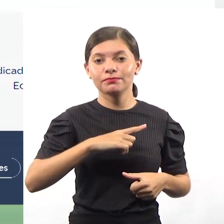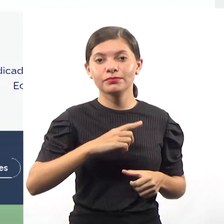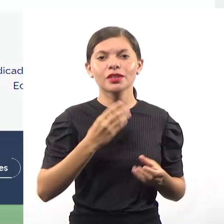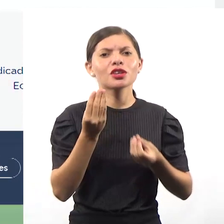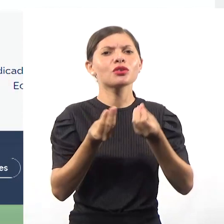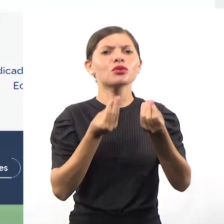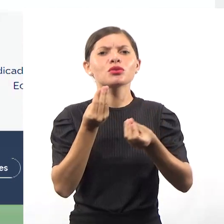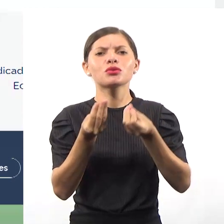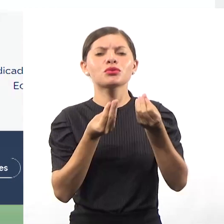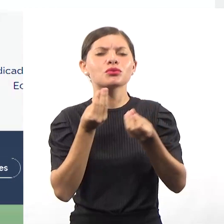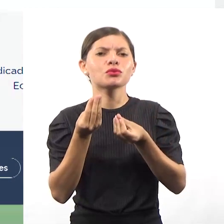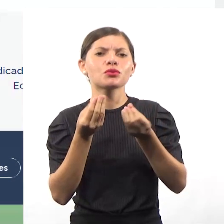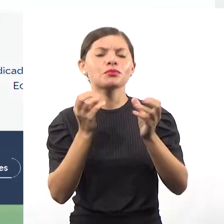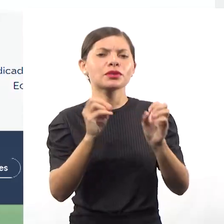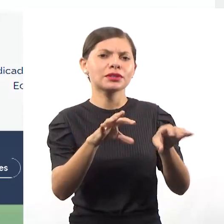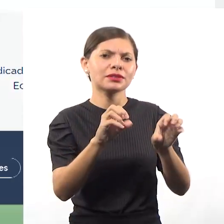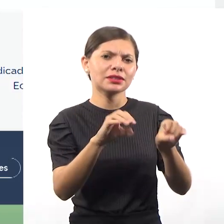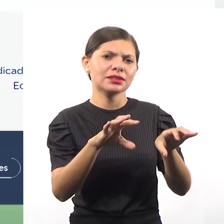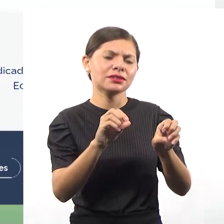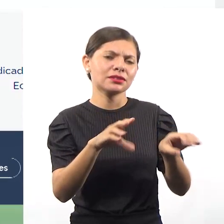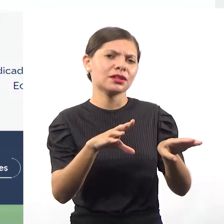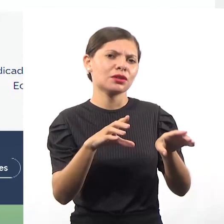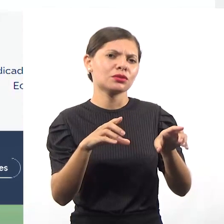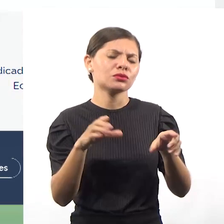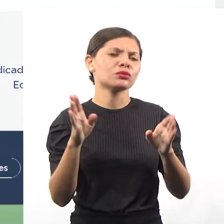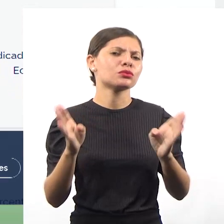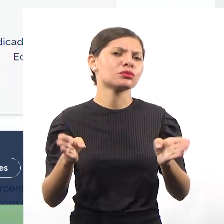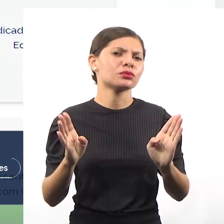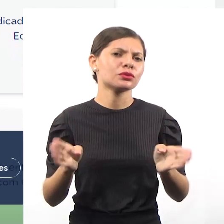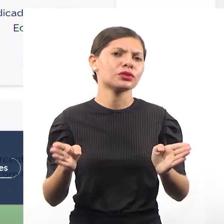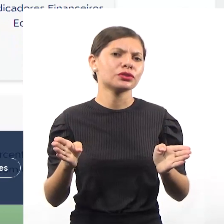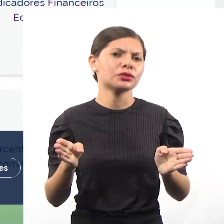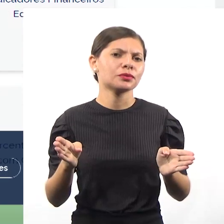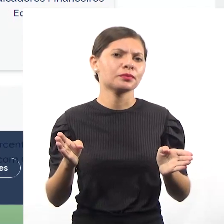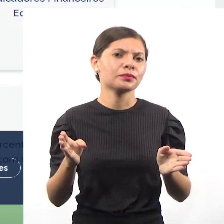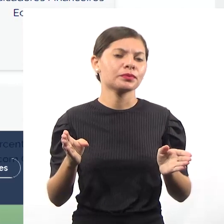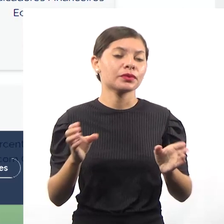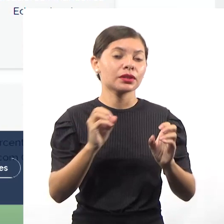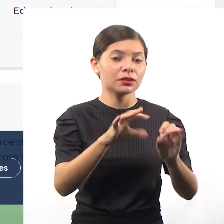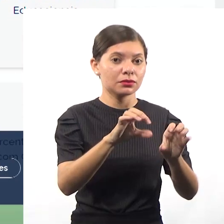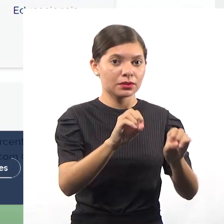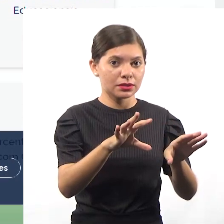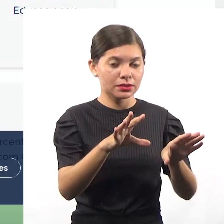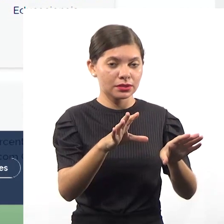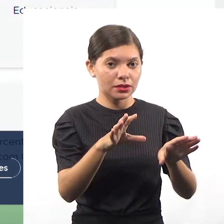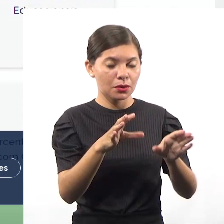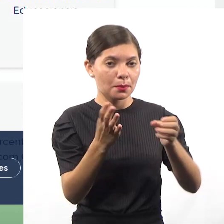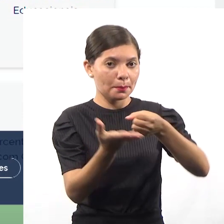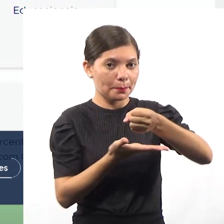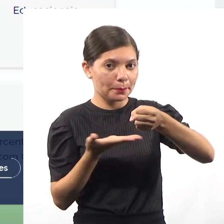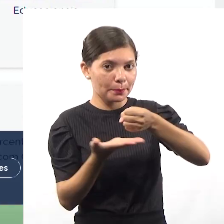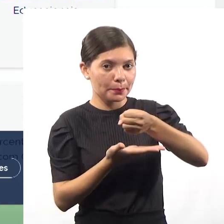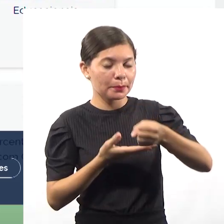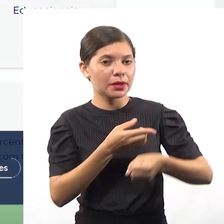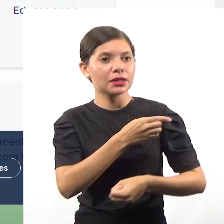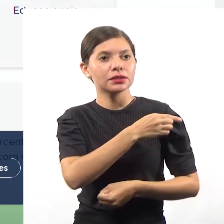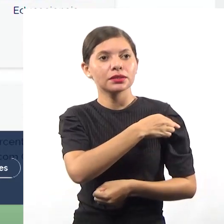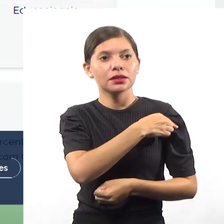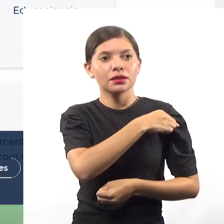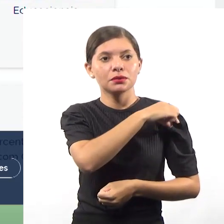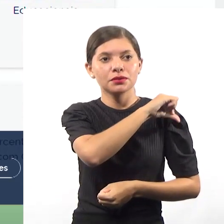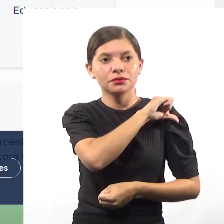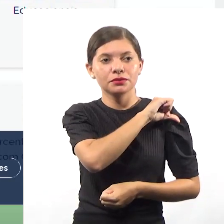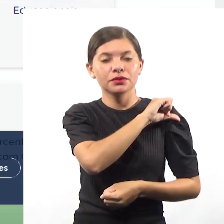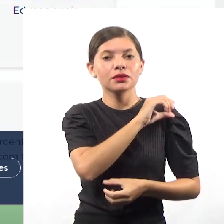como estão os indicadores da educação, aí a educação básica, né, que nós estamos tratando, o ensino fundamental faz parte da educação básica,